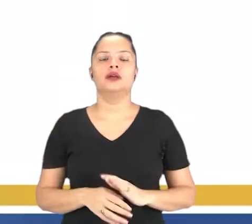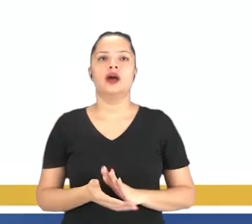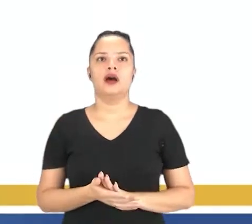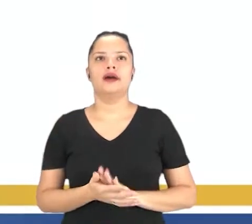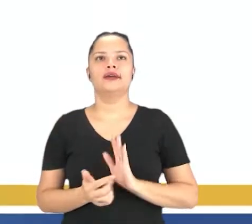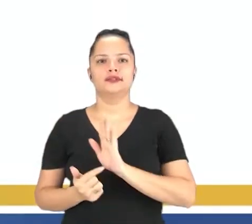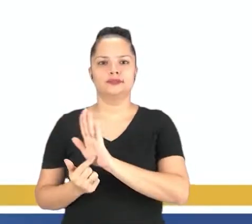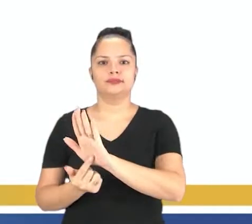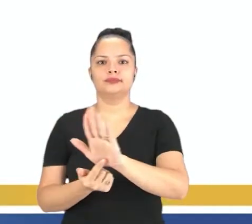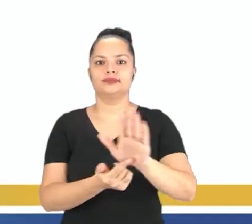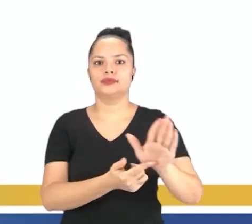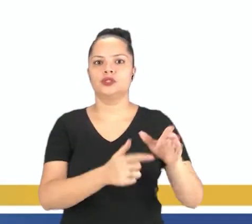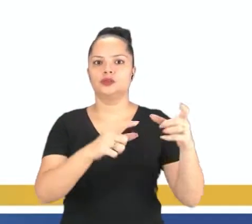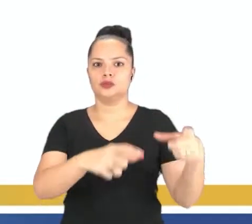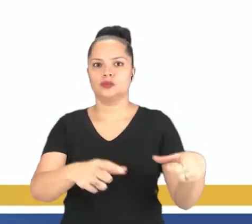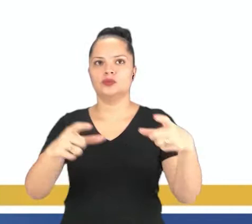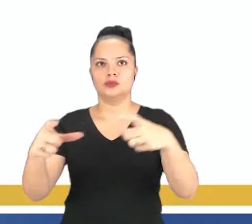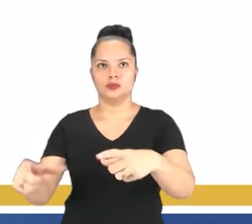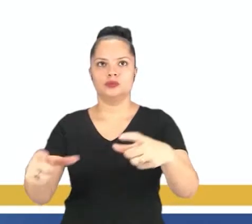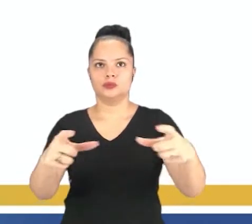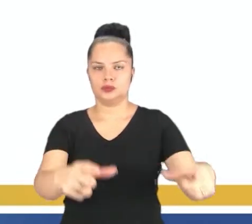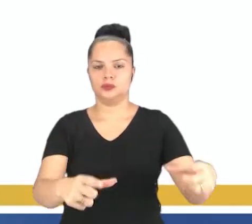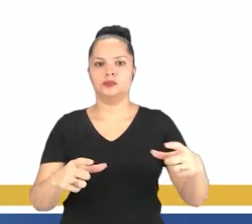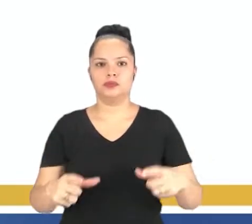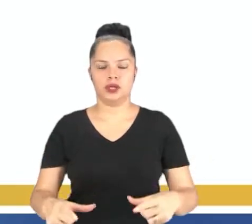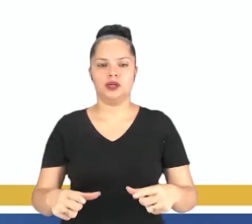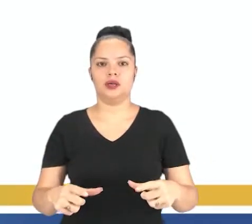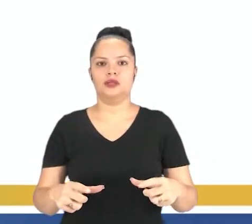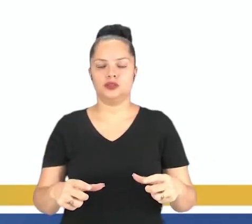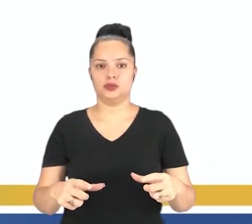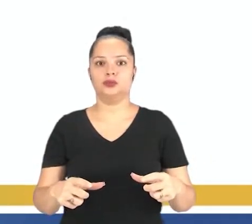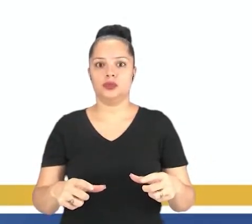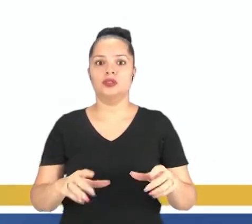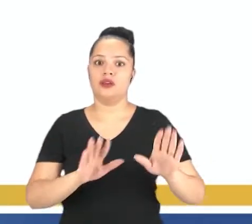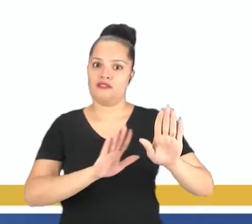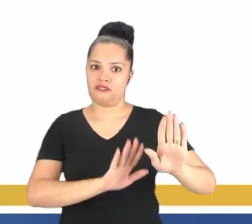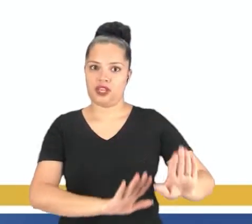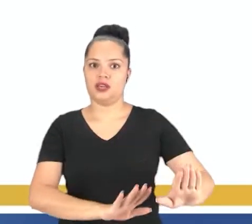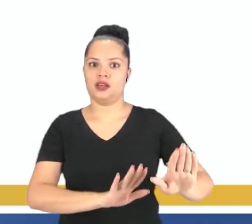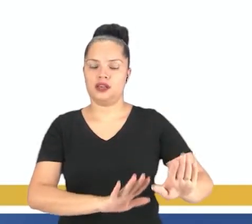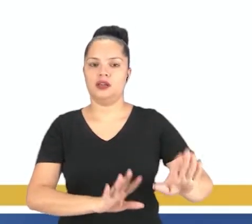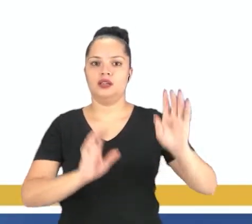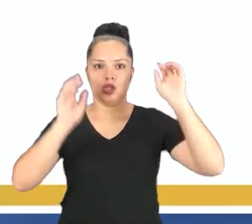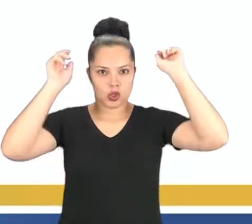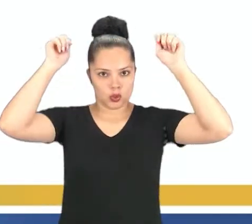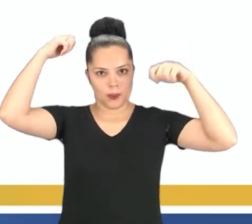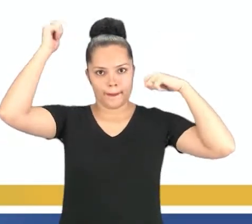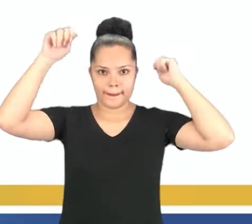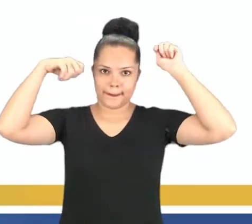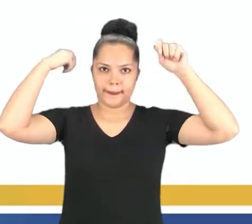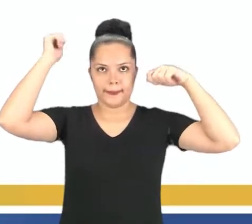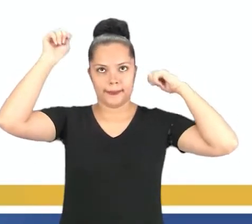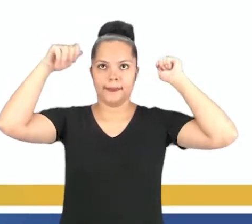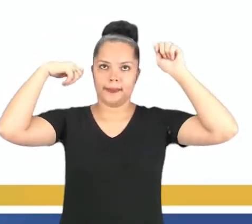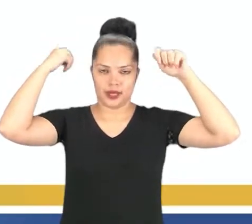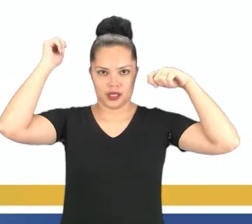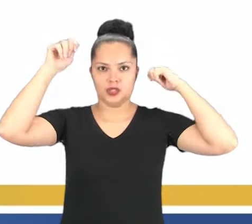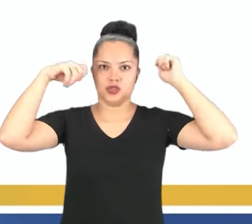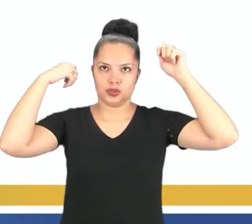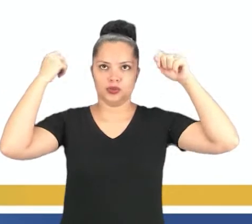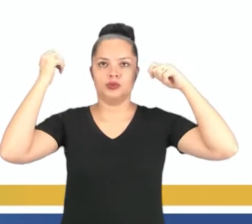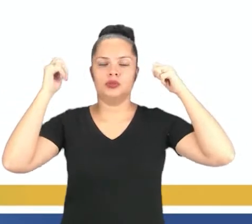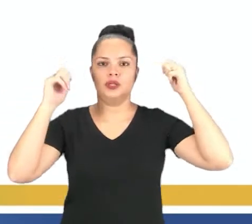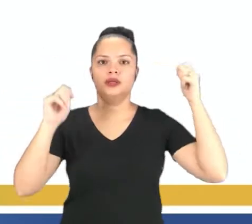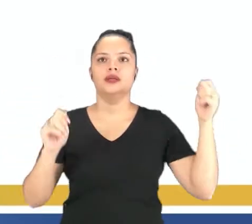então espaço é que eles ocupar ficava no Planalto ou ficava o fica no planalto central mexicano do